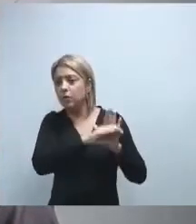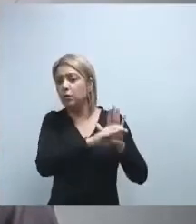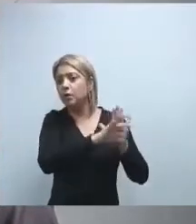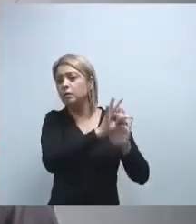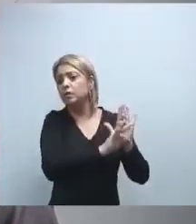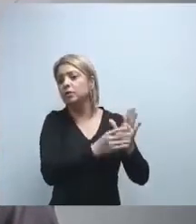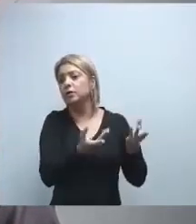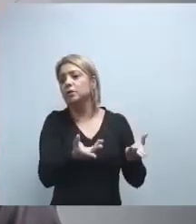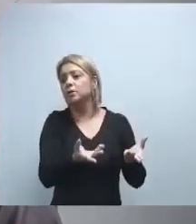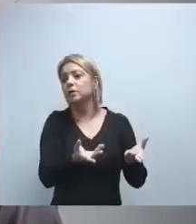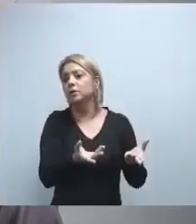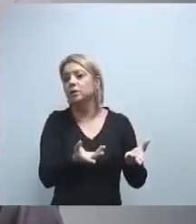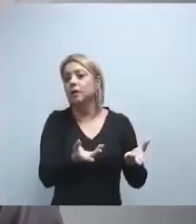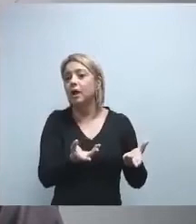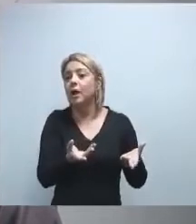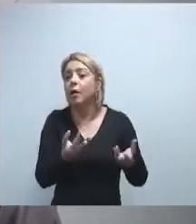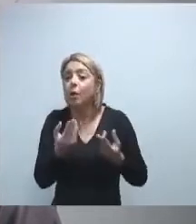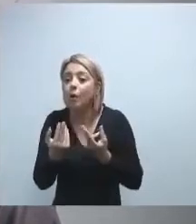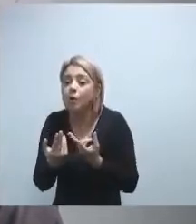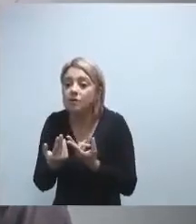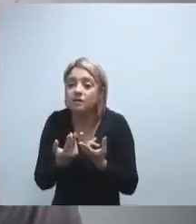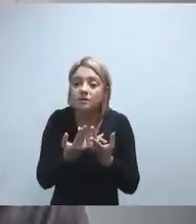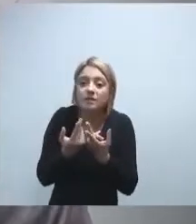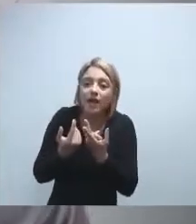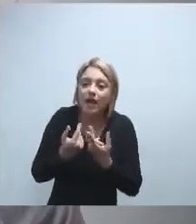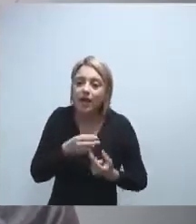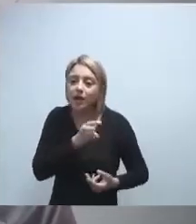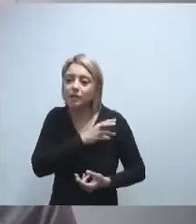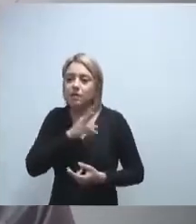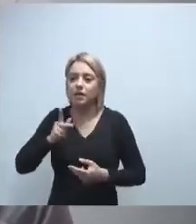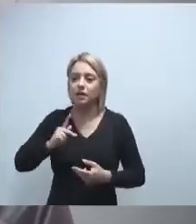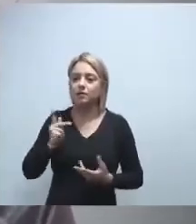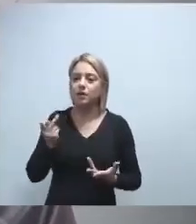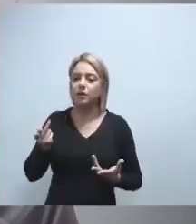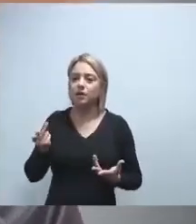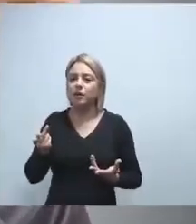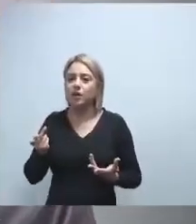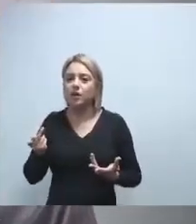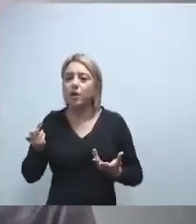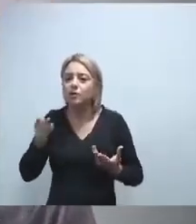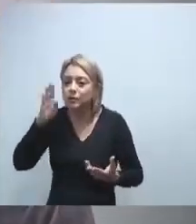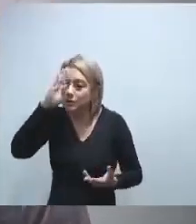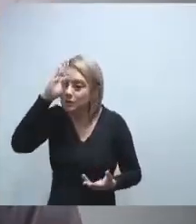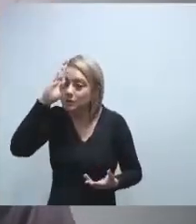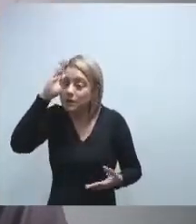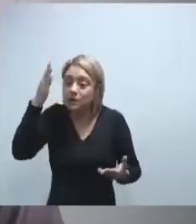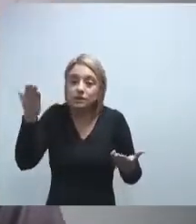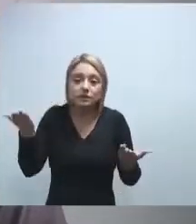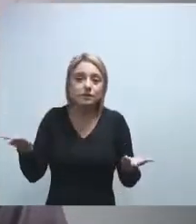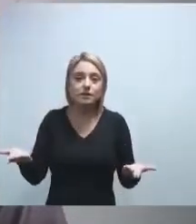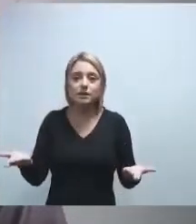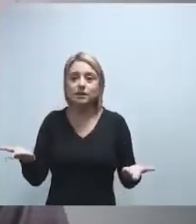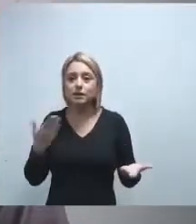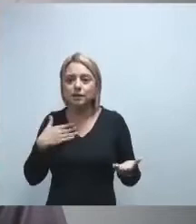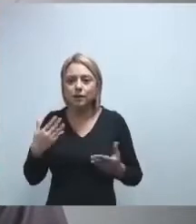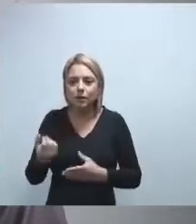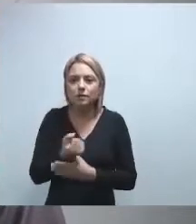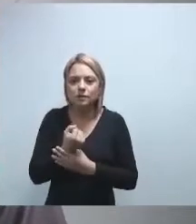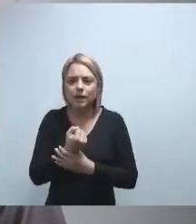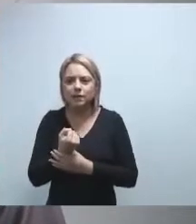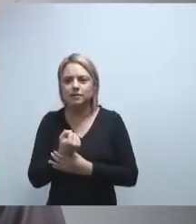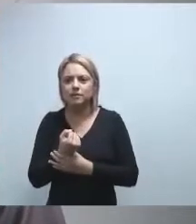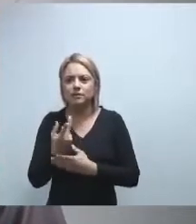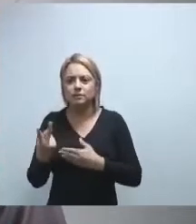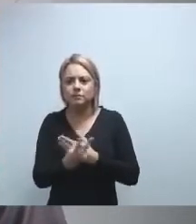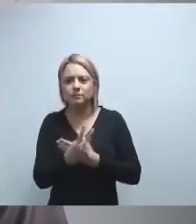saiu ontem à guitarra indivisibilidade do ministério público onde estão esses princípios nós precisamos tanto por